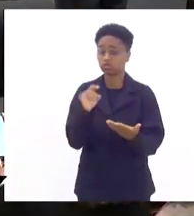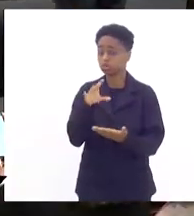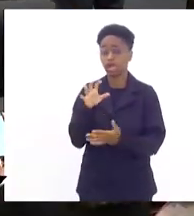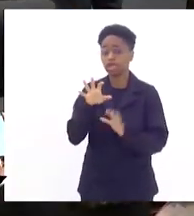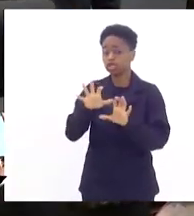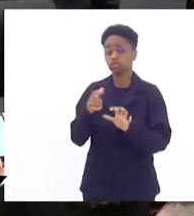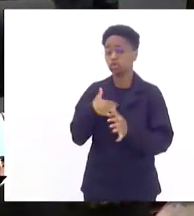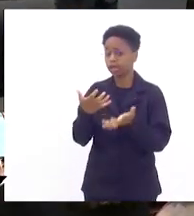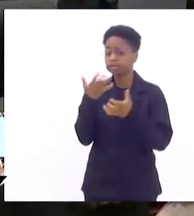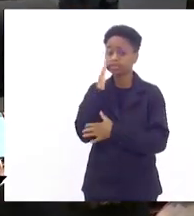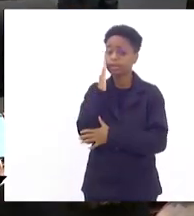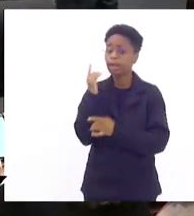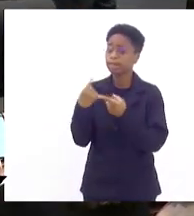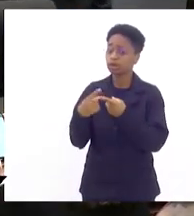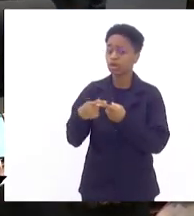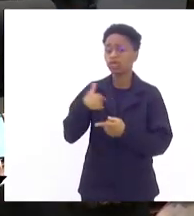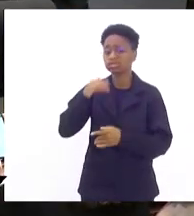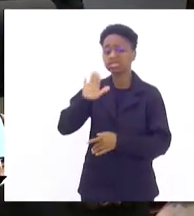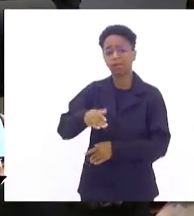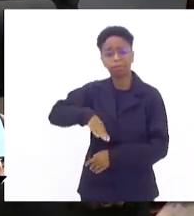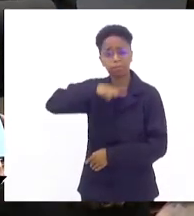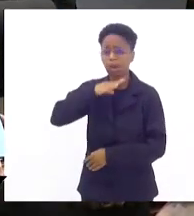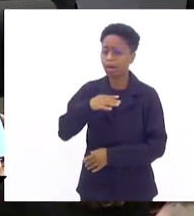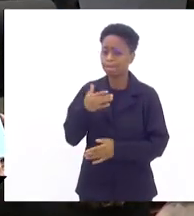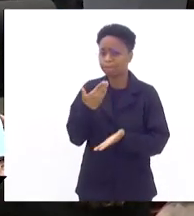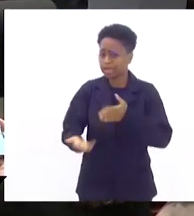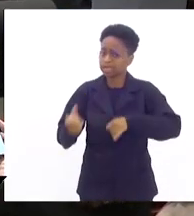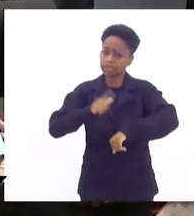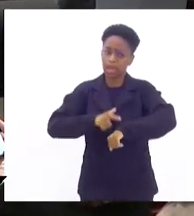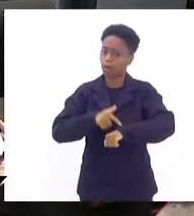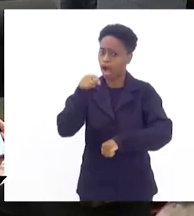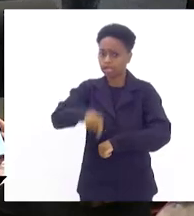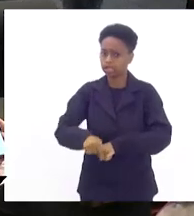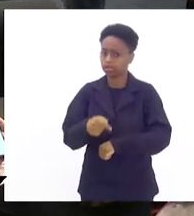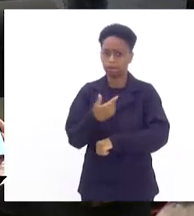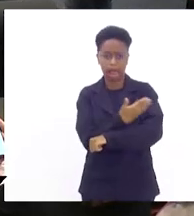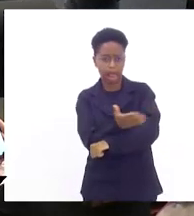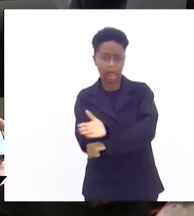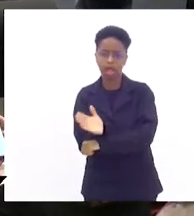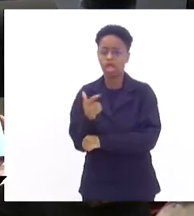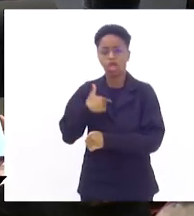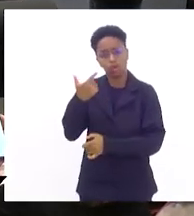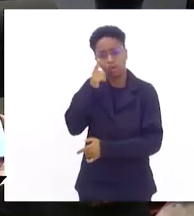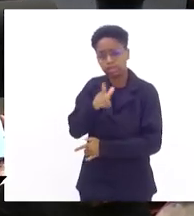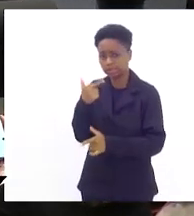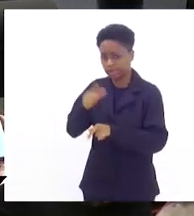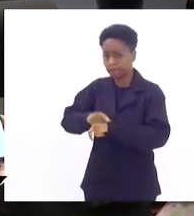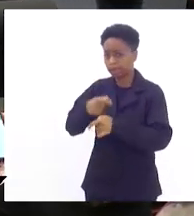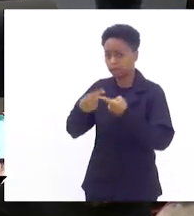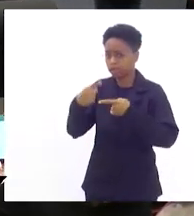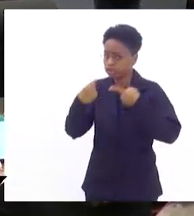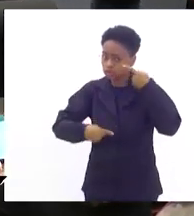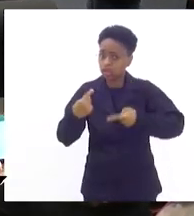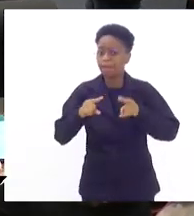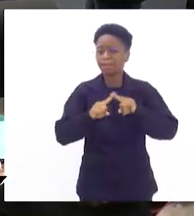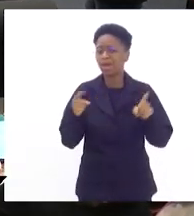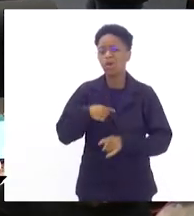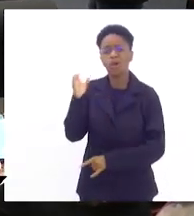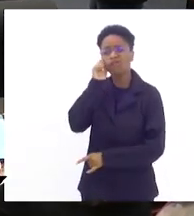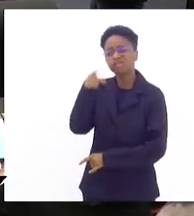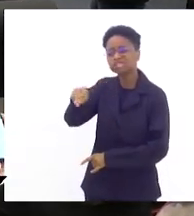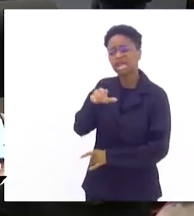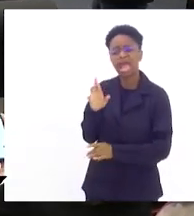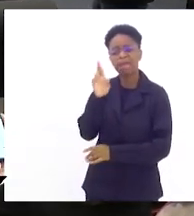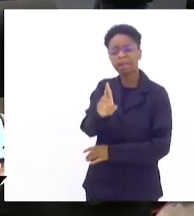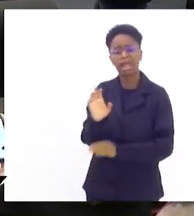porque assim, eu estou de saco cheio de perder meu tempo aqui, de certa forma, estou ganhando porque a gente está discutindo. Mas de ouvir dos representantes da